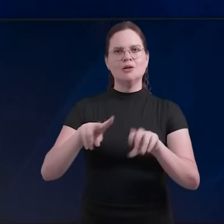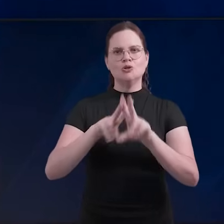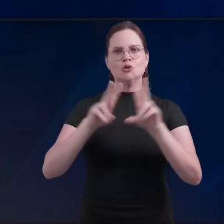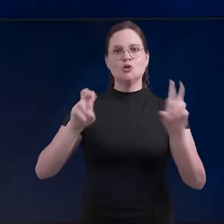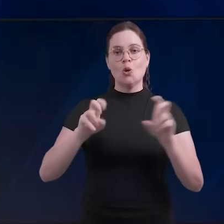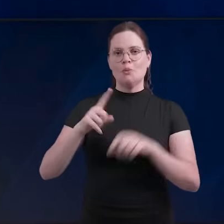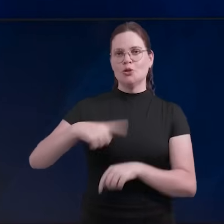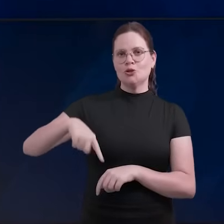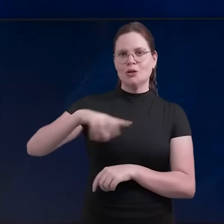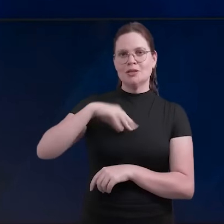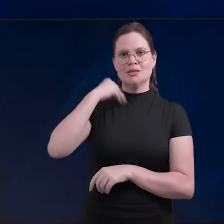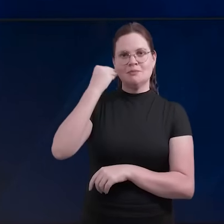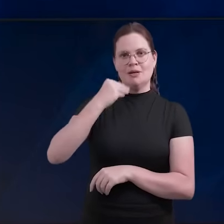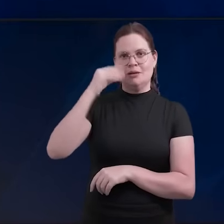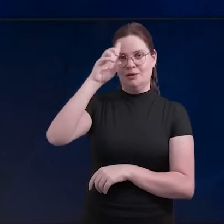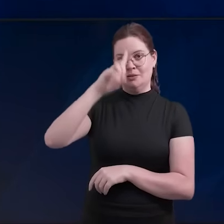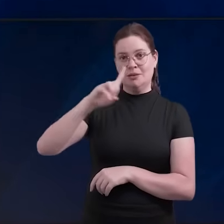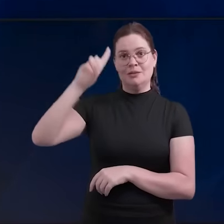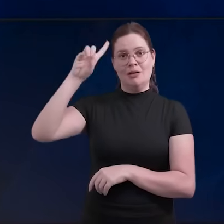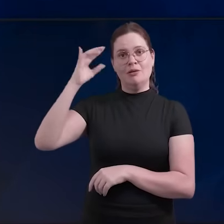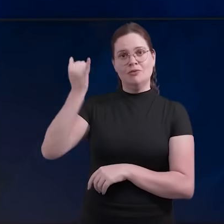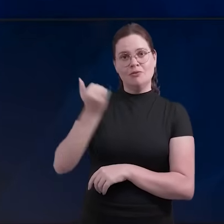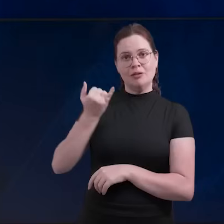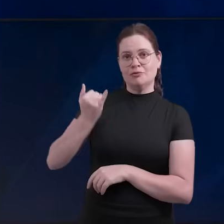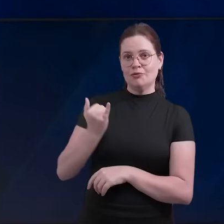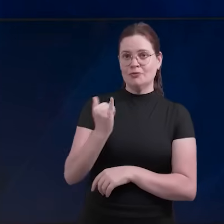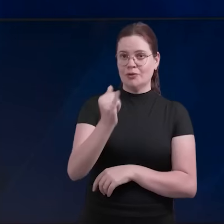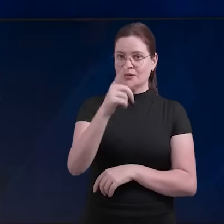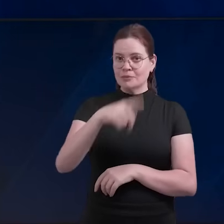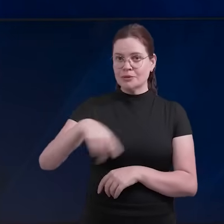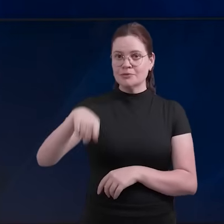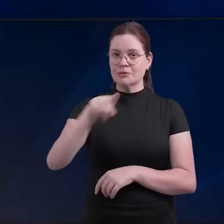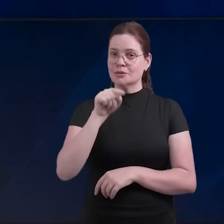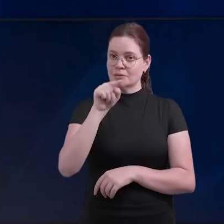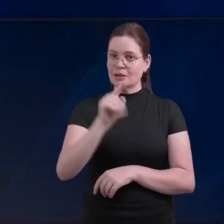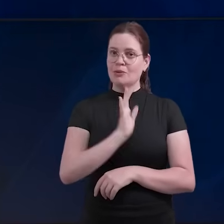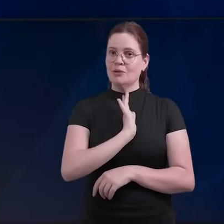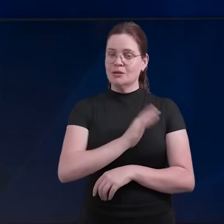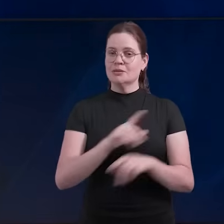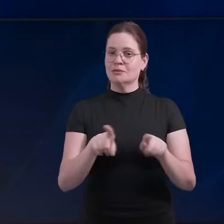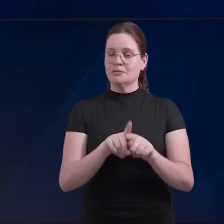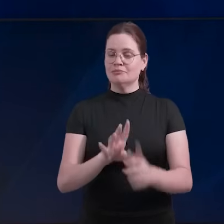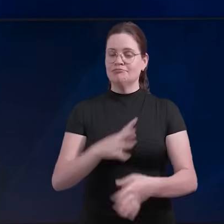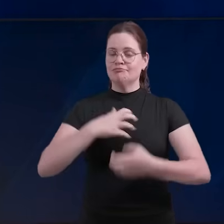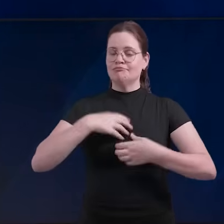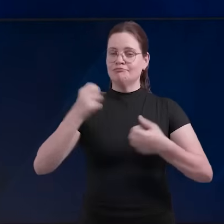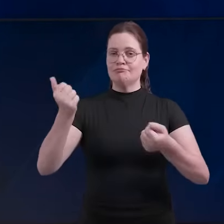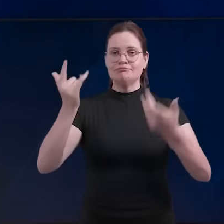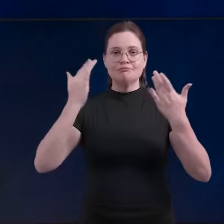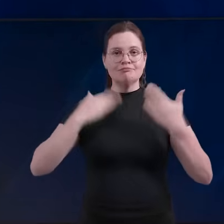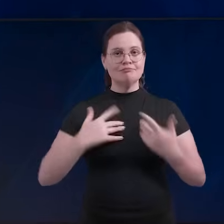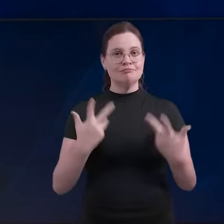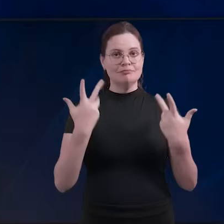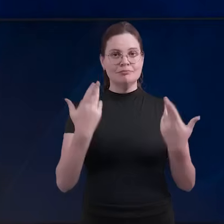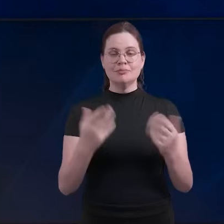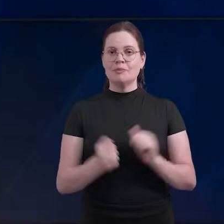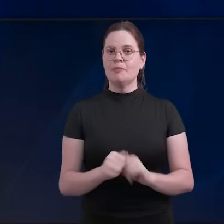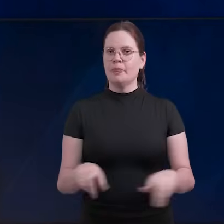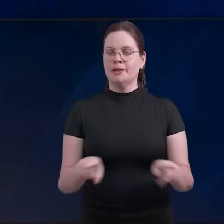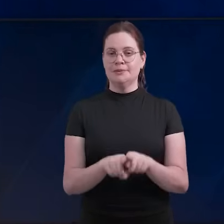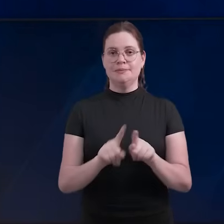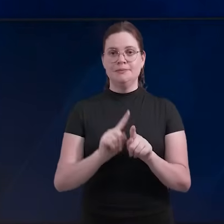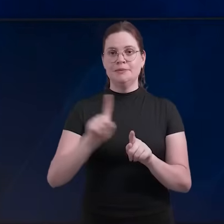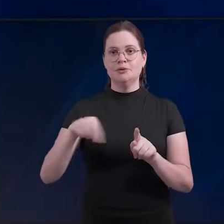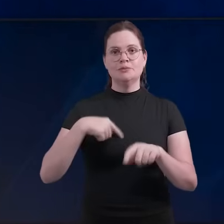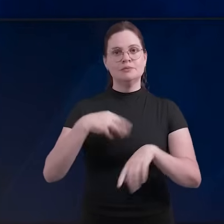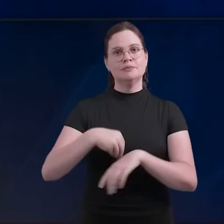compartilhar em termos da nossa experiência com Deus e uma mensagem de Deus para o seu coração. Nós queremos também